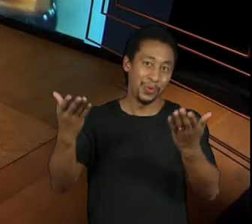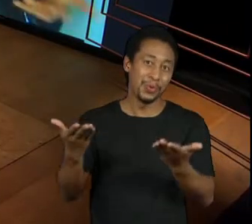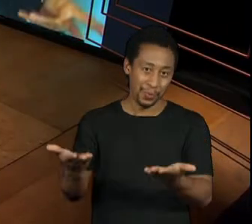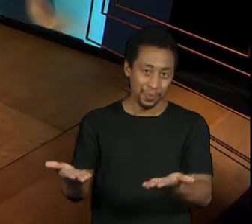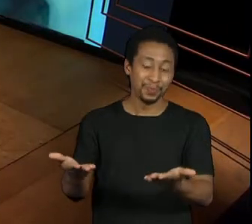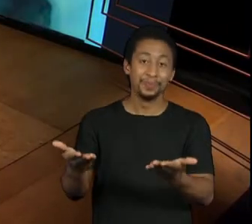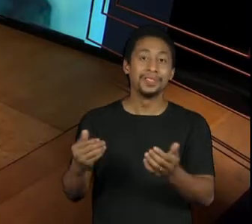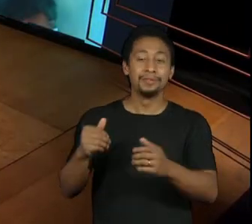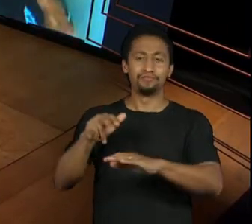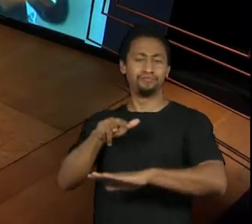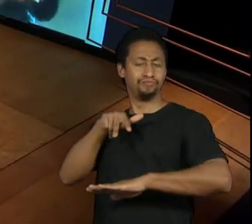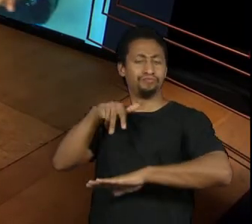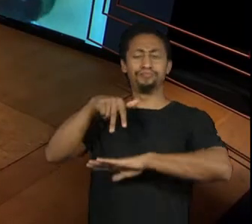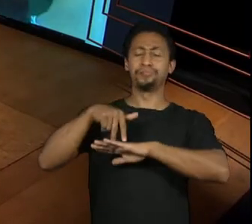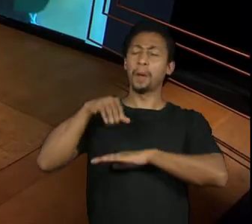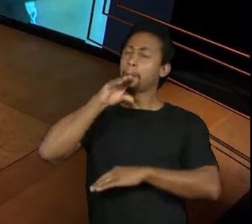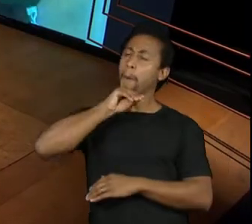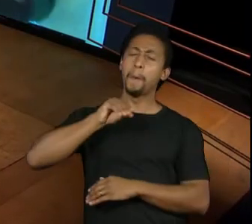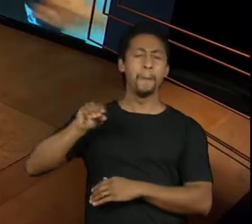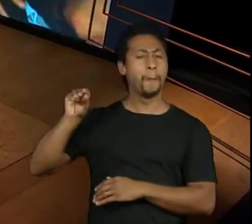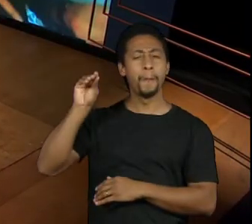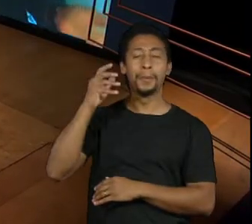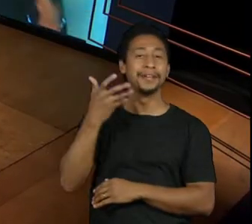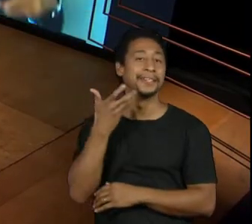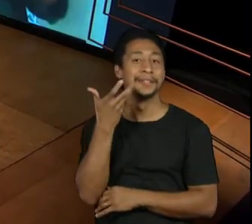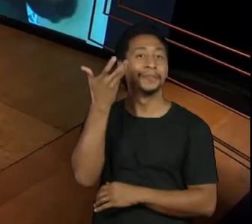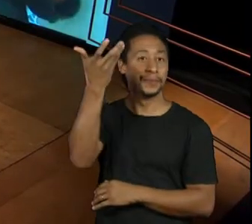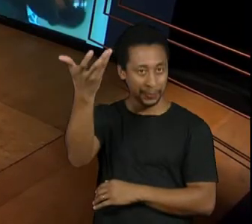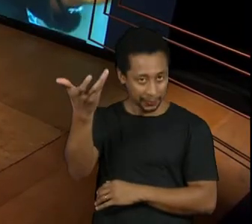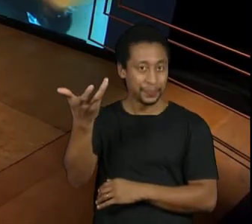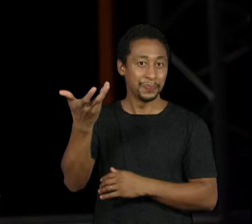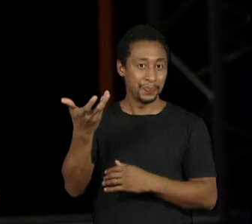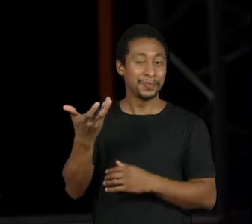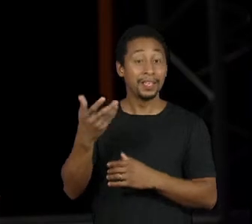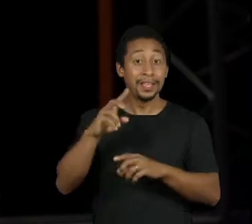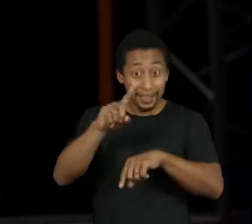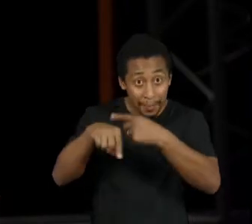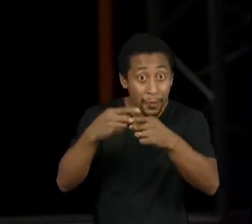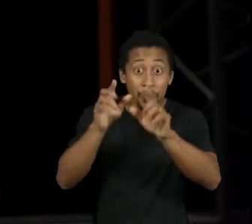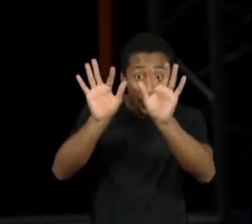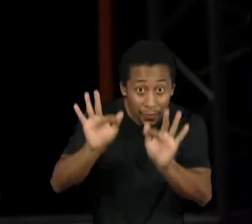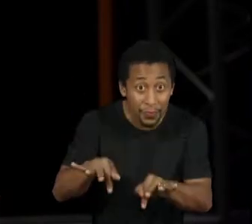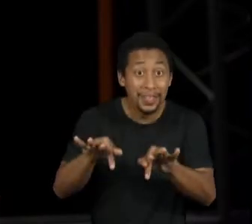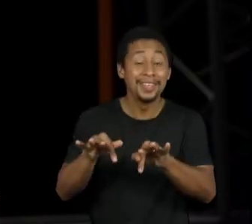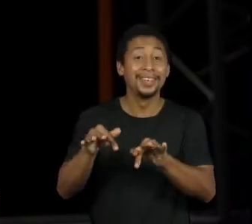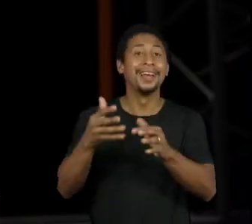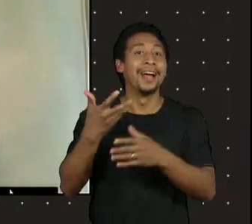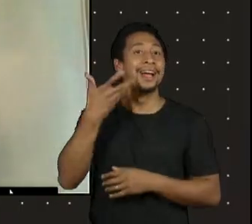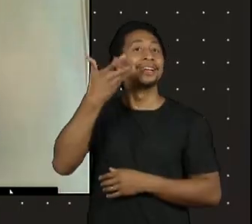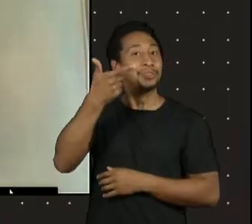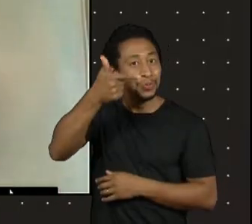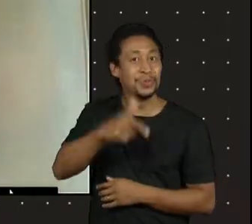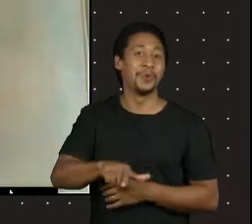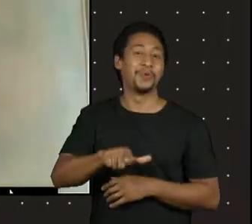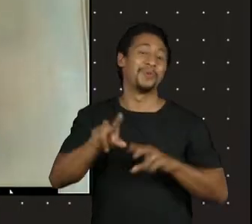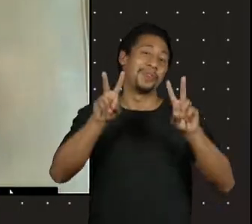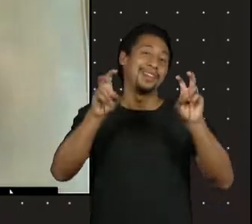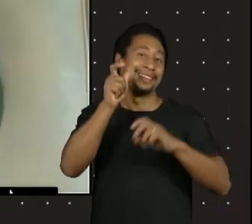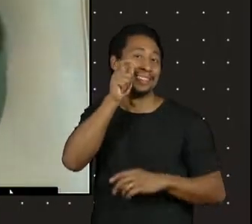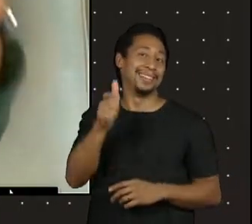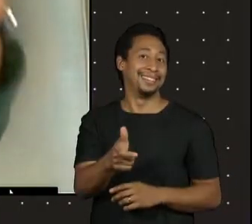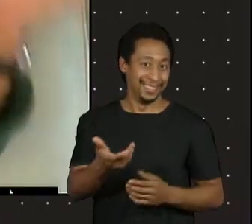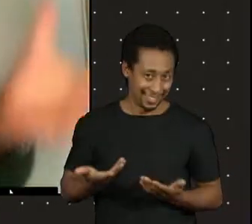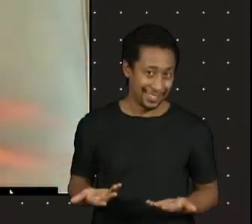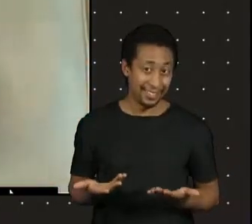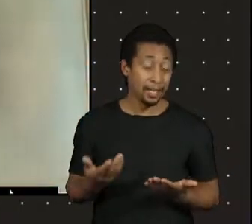quando chegou no palco e cantou também quando saiu, porque nós conhecíamos muito Interesseira, mas não